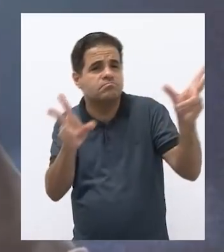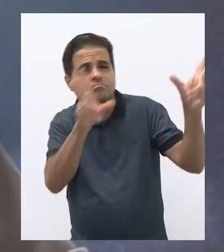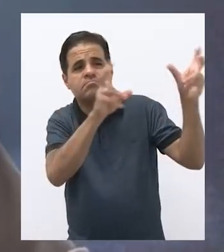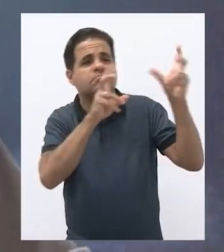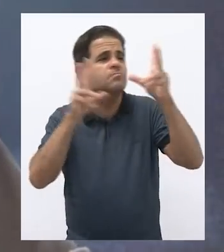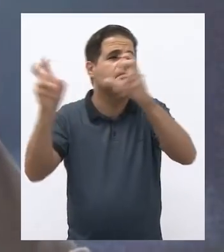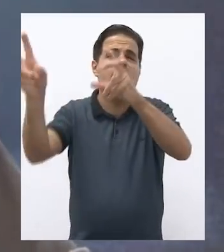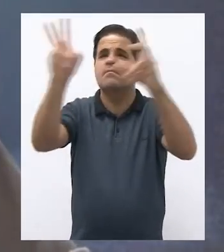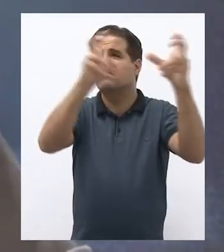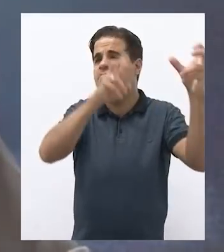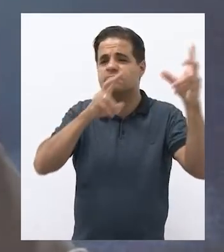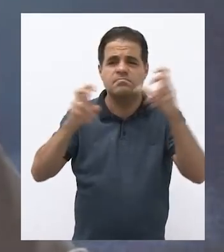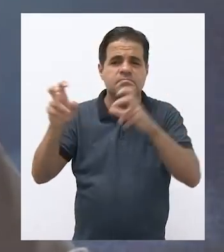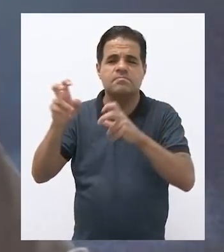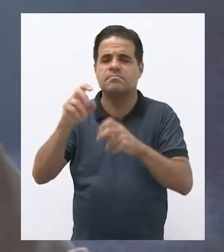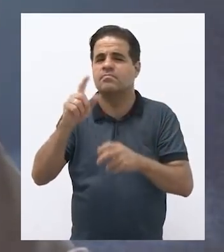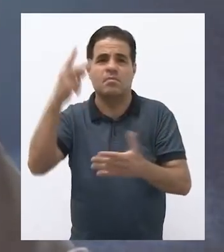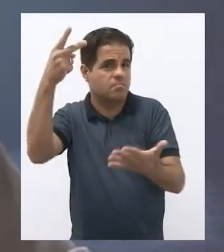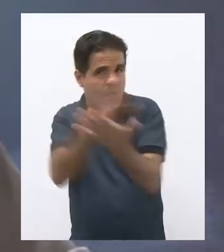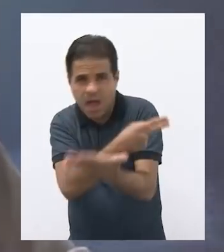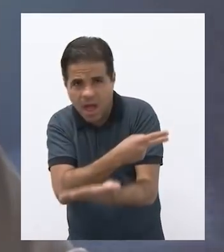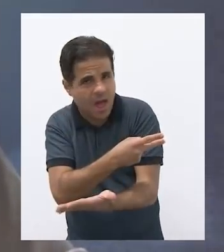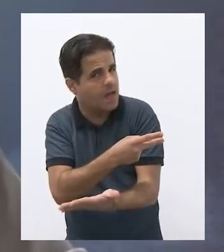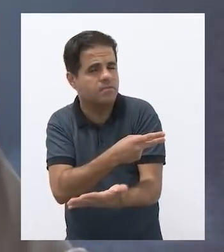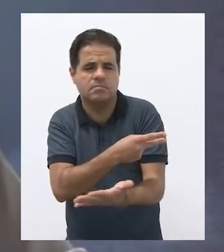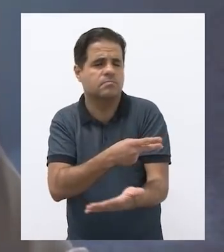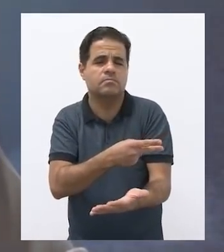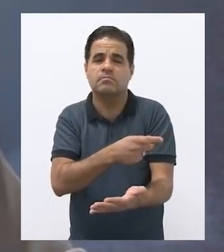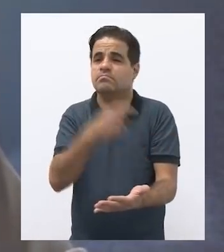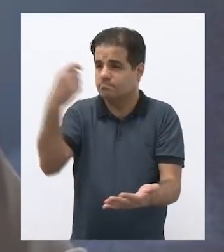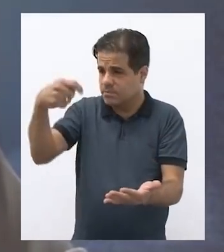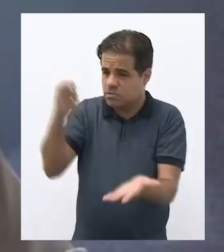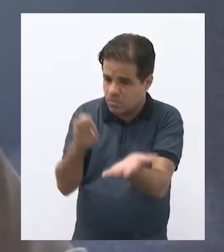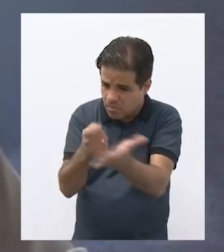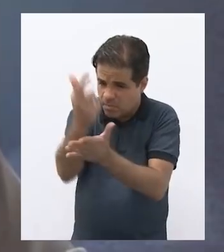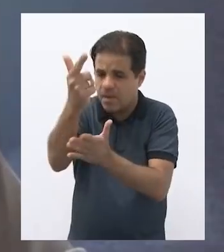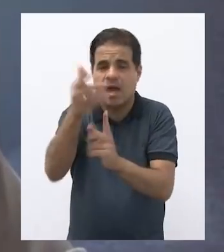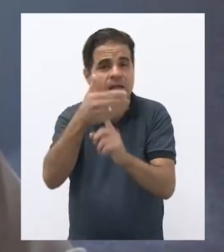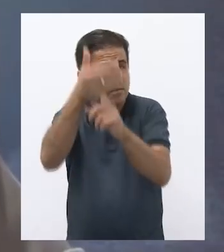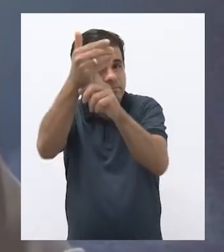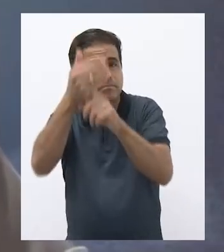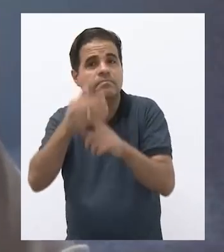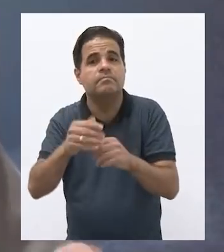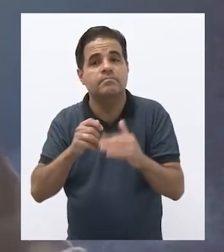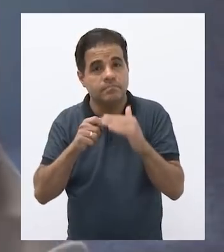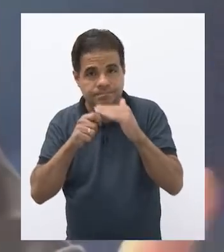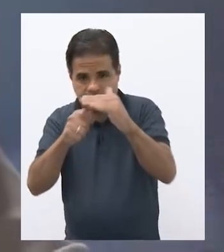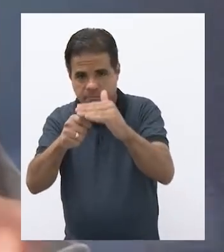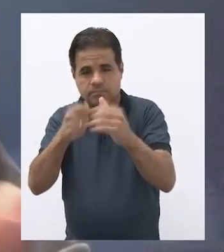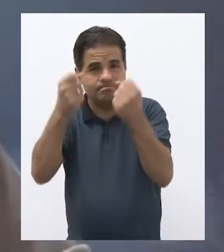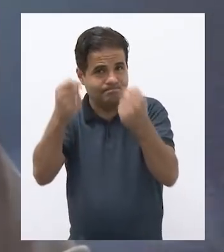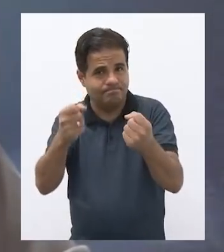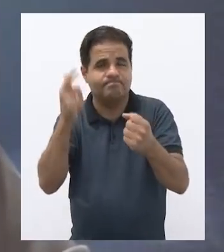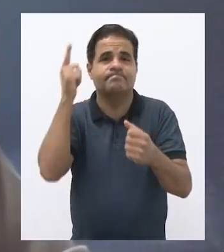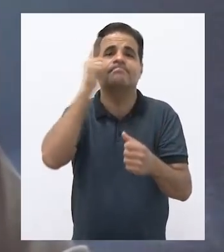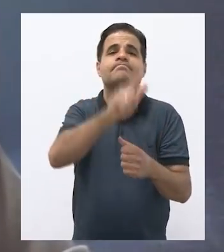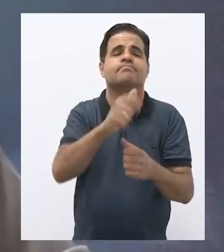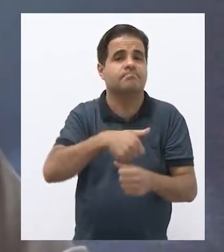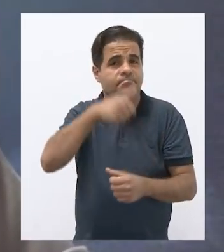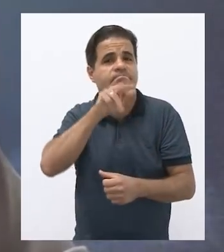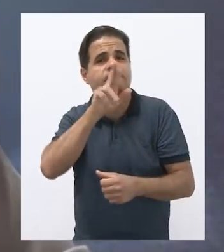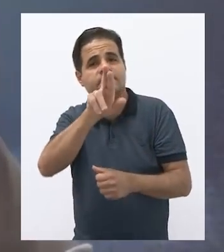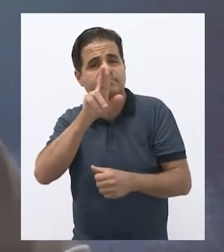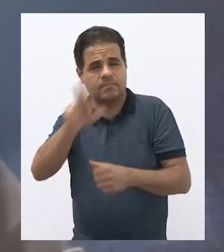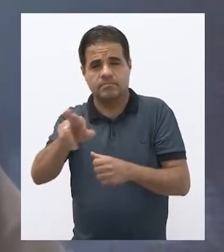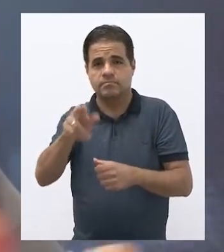perspectiva, não estava errado, de que era preciso comprar tecnologia e investir em peso para conseguir o melhor resultado para